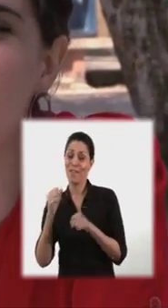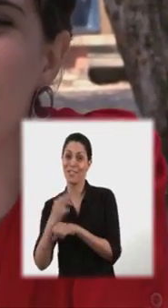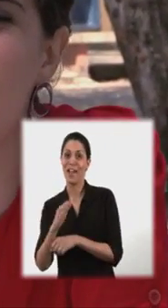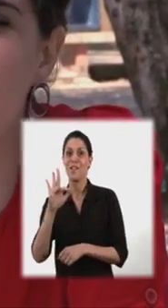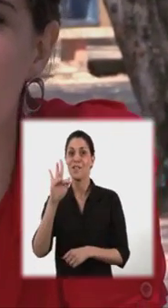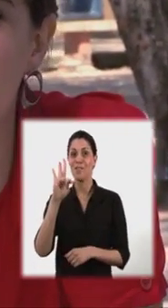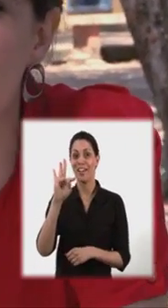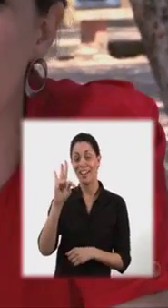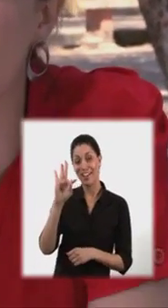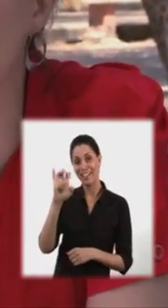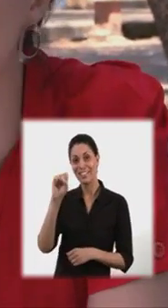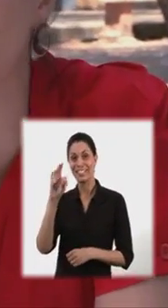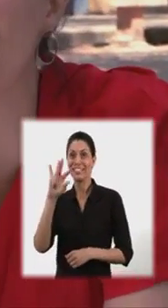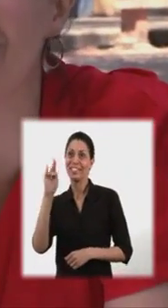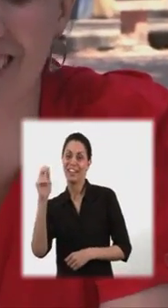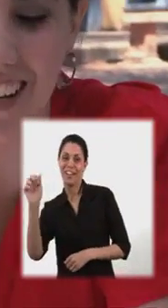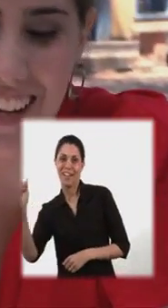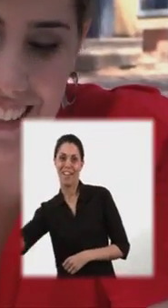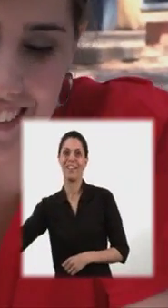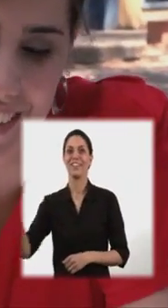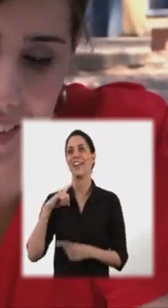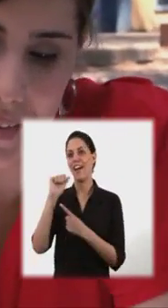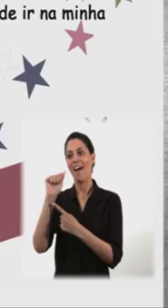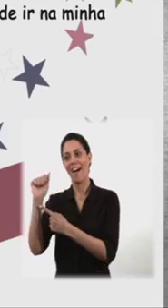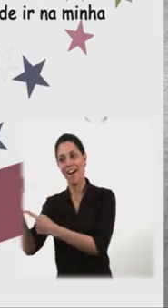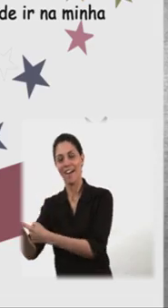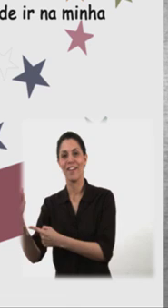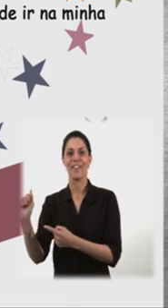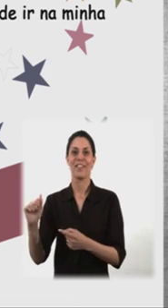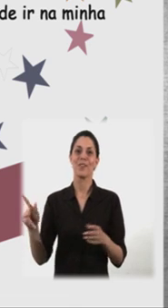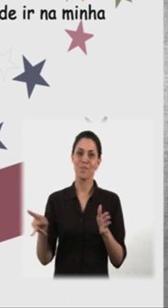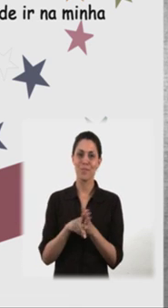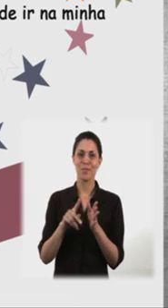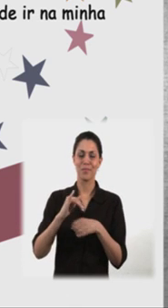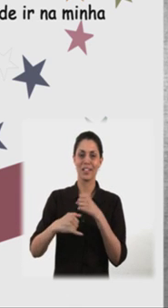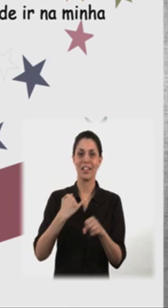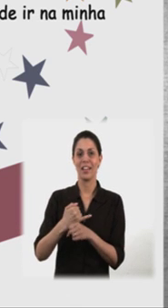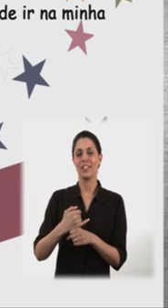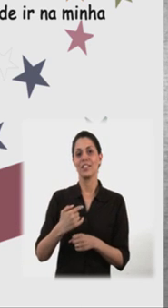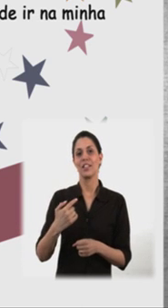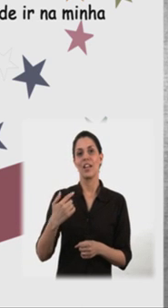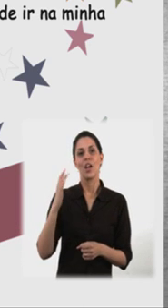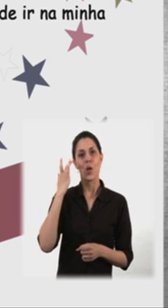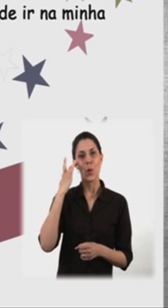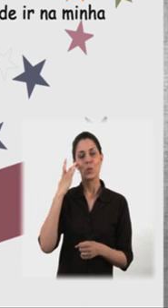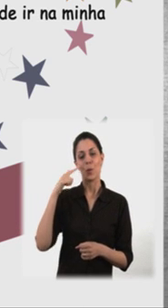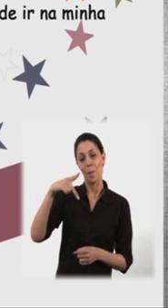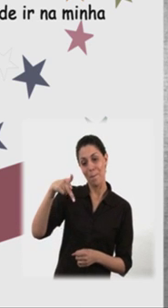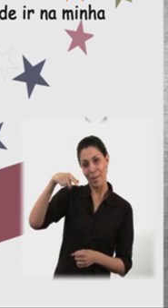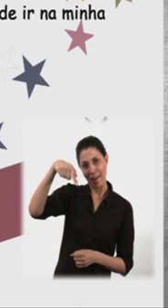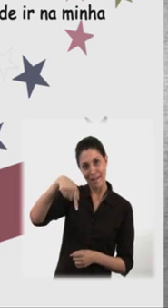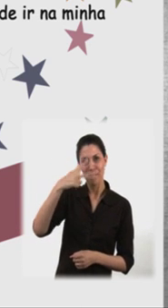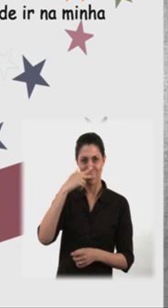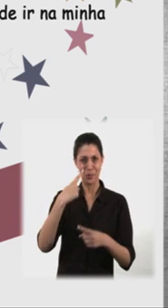um monte de A aí, né? Como tem se um estivesse bocado gritando, disso, sei lá. Vou te dar 5, eu acho que deve ser porquês, tem um PQS, deve ser